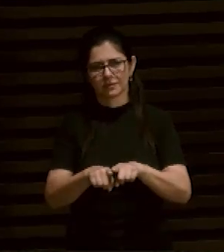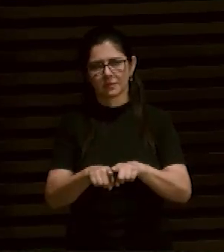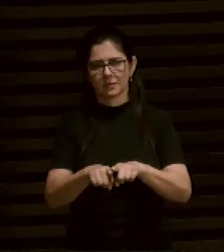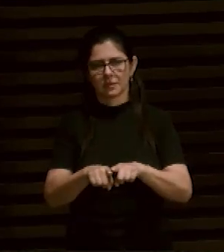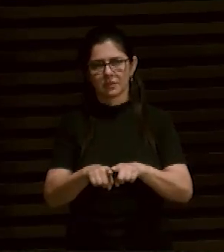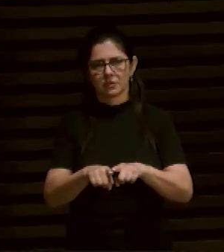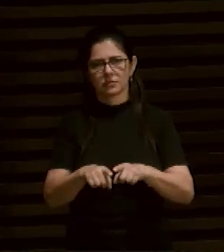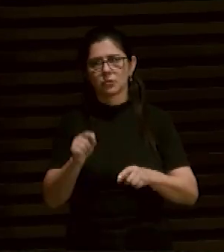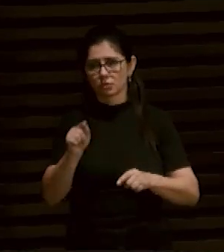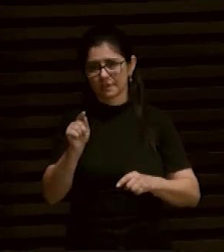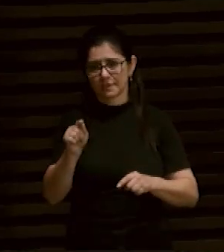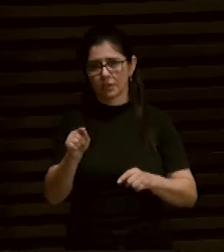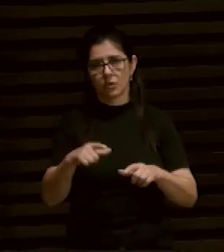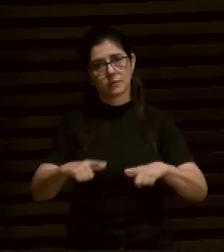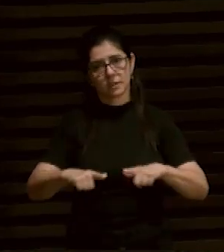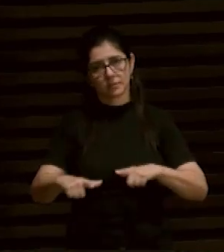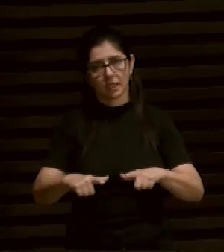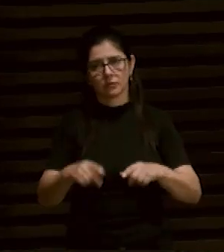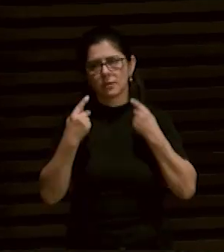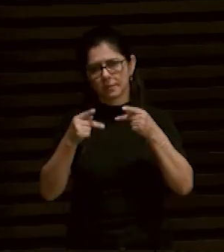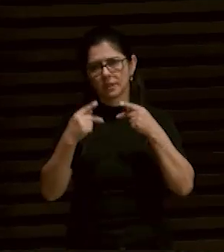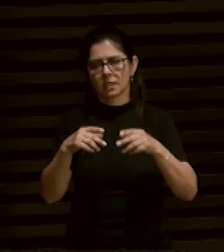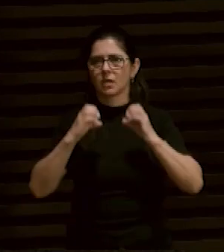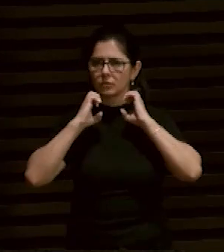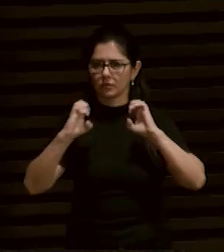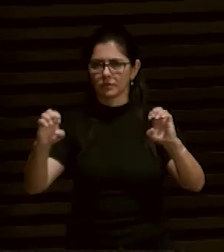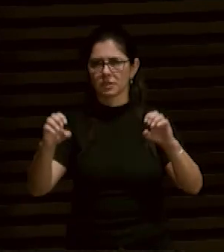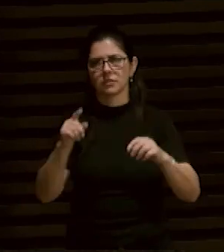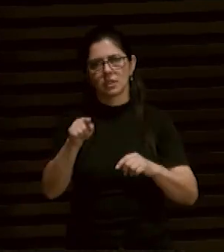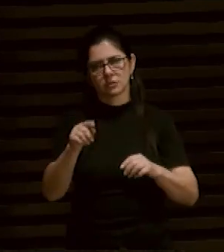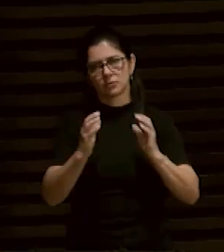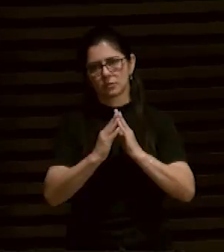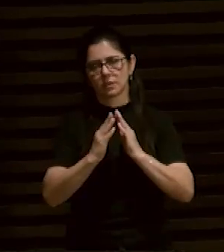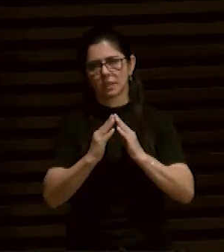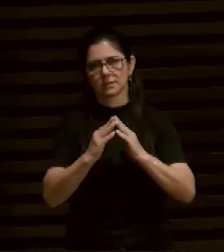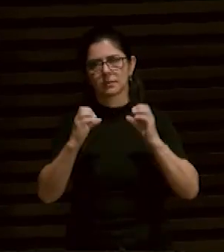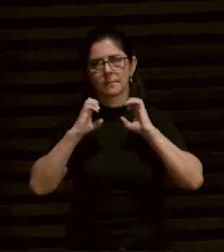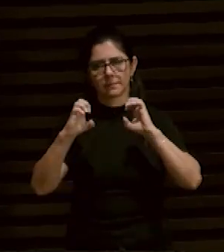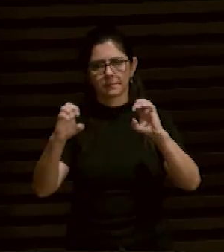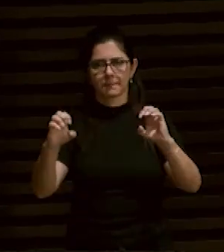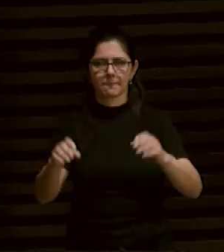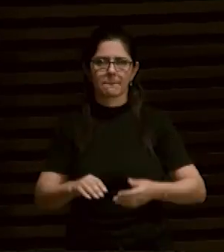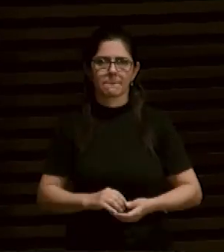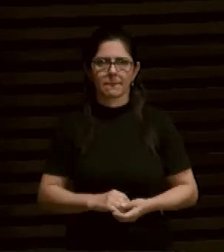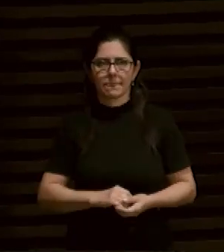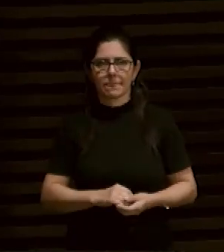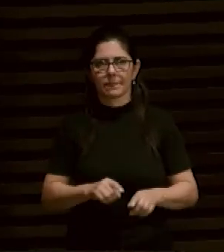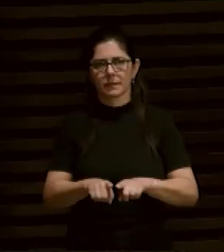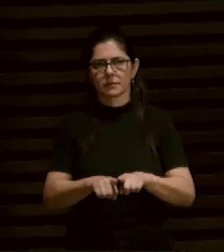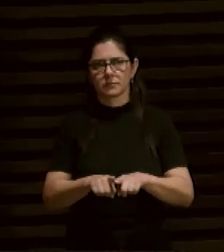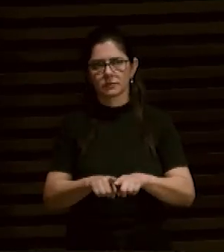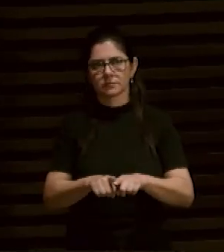o evangelho, se na sua casa ninguém pregar o evangelho, como que vão ser salvos? Então é a nós, irmãos, que Deus incumbe para que